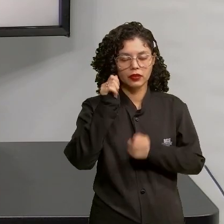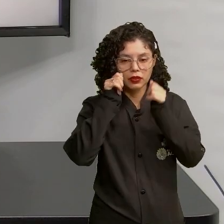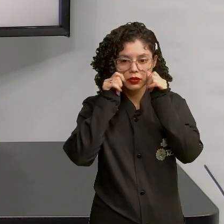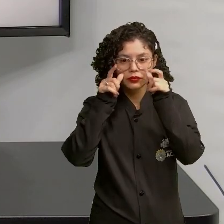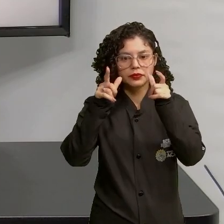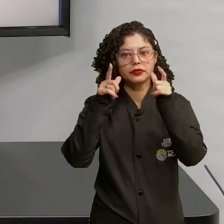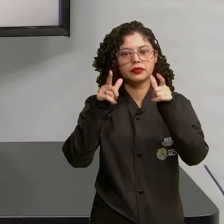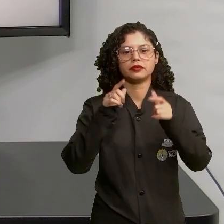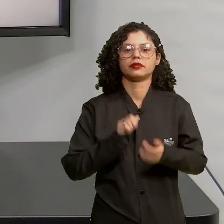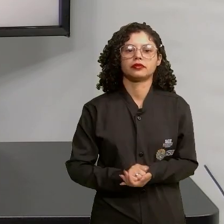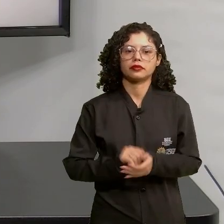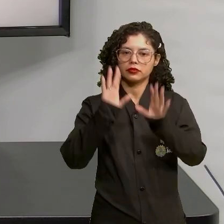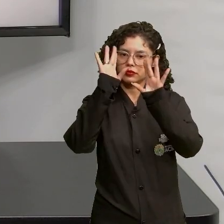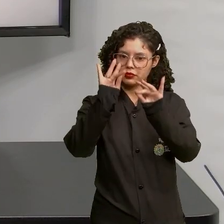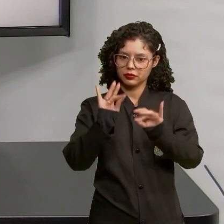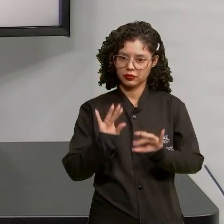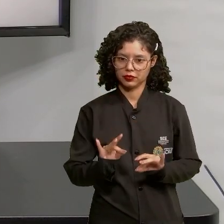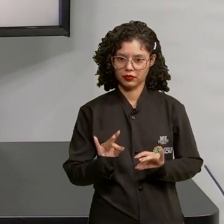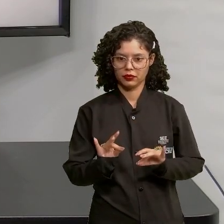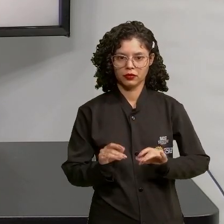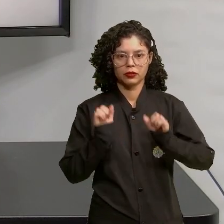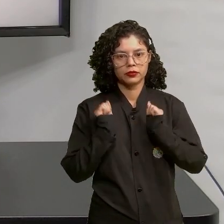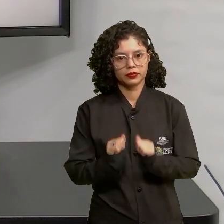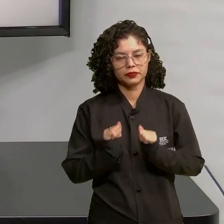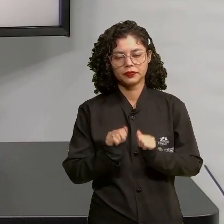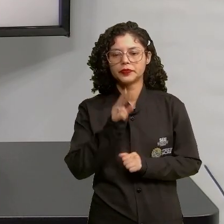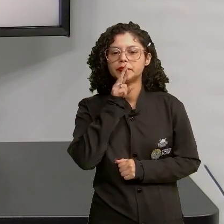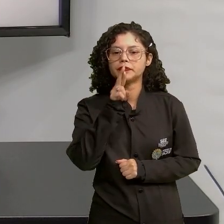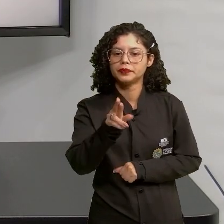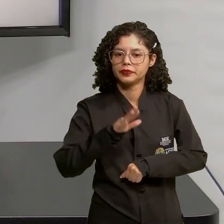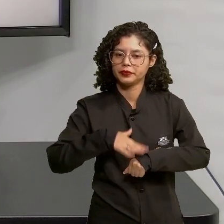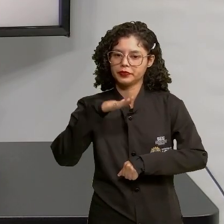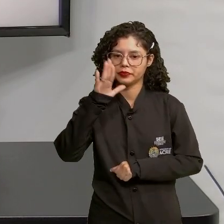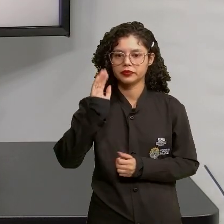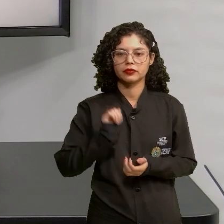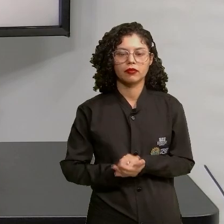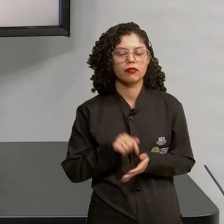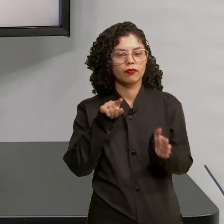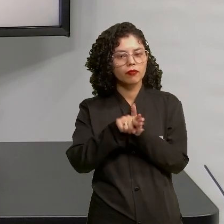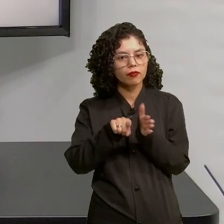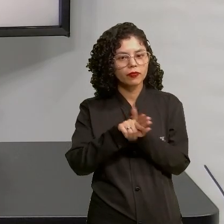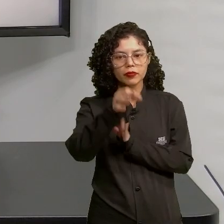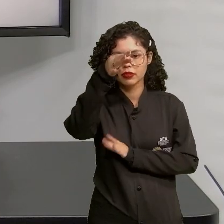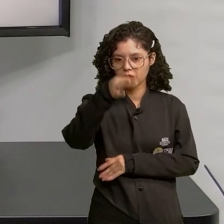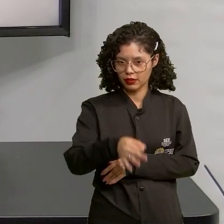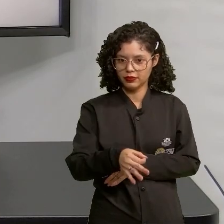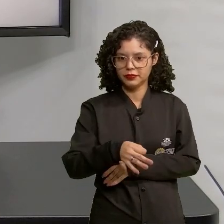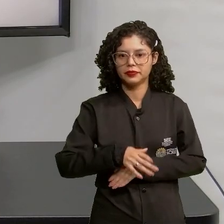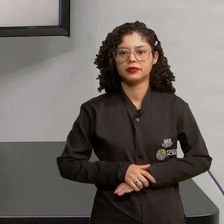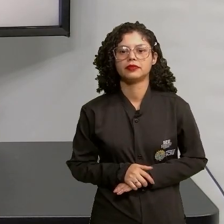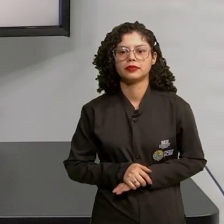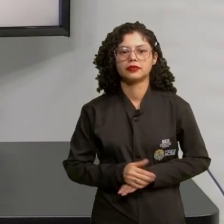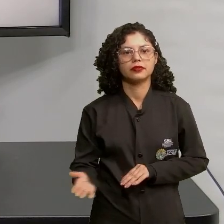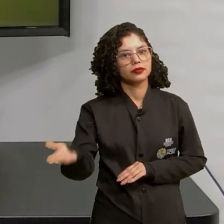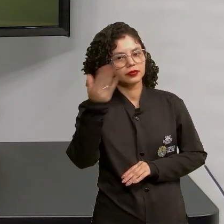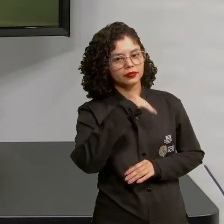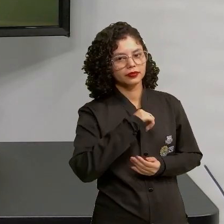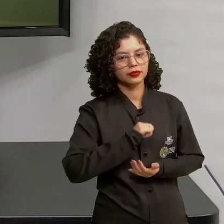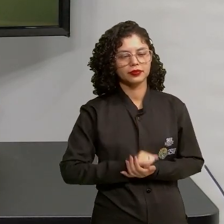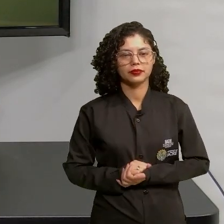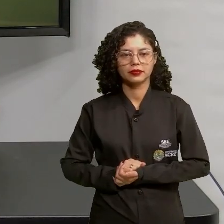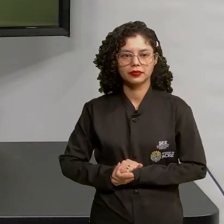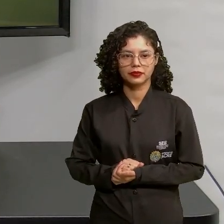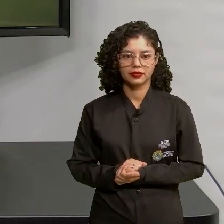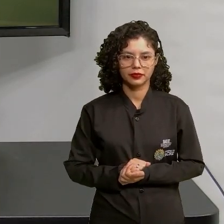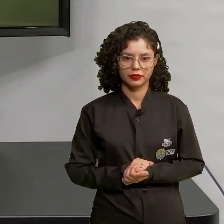bastante atenção no detalhe para que possa responder o maior número de questões corretamente. Vamos lá então para a nossa